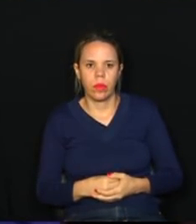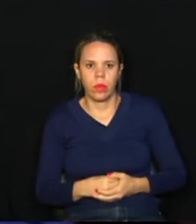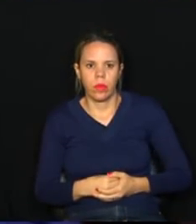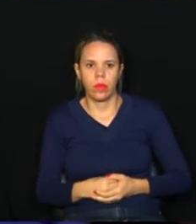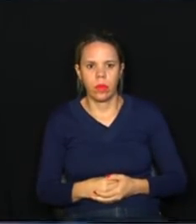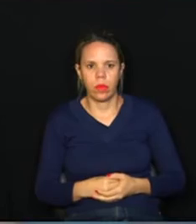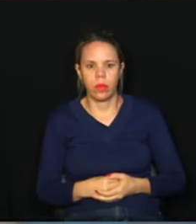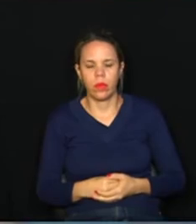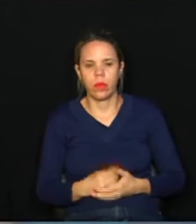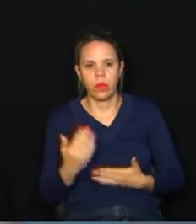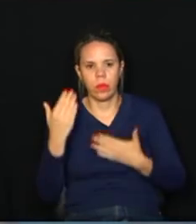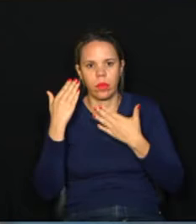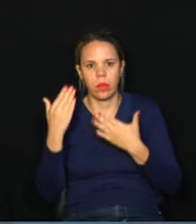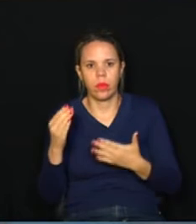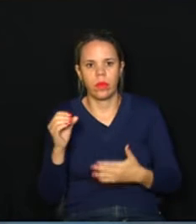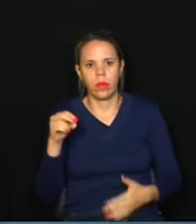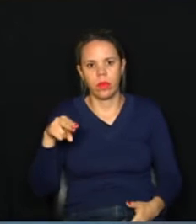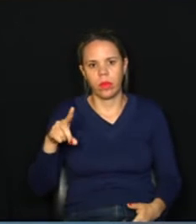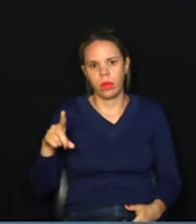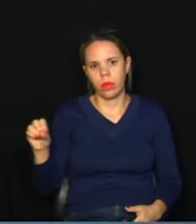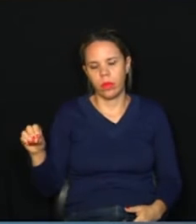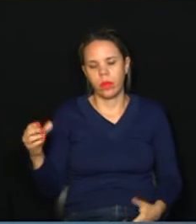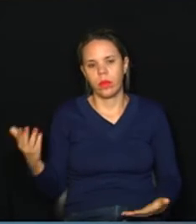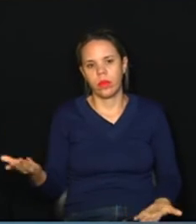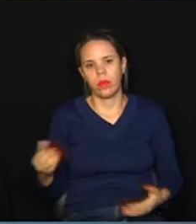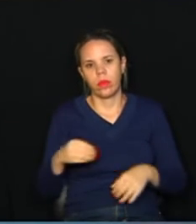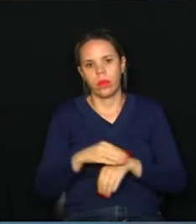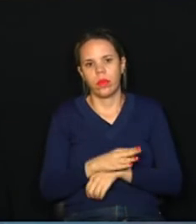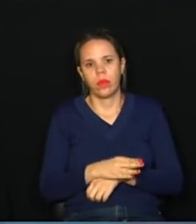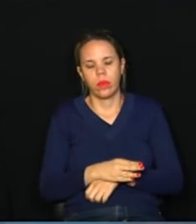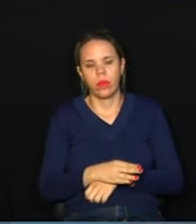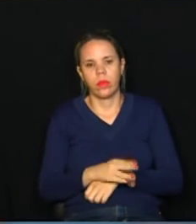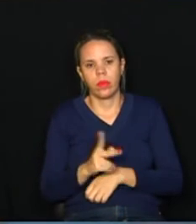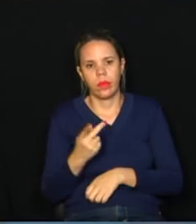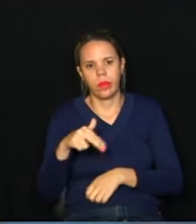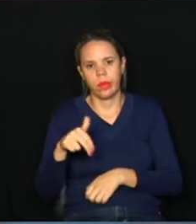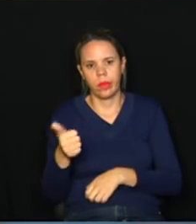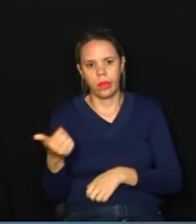Eu que agradeço, Ondino, e passo então a palavra agora para a Helena.